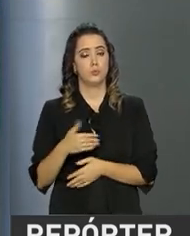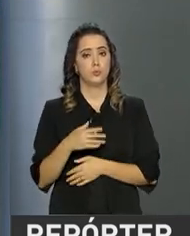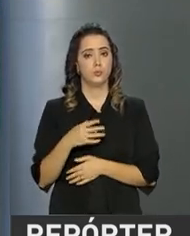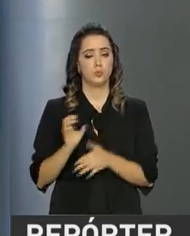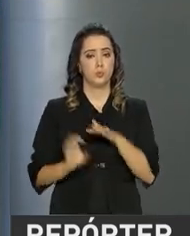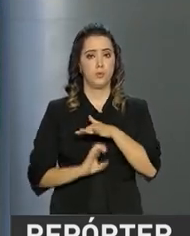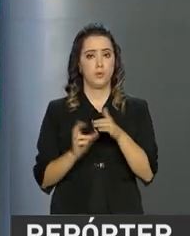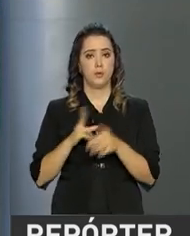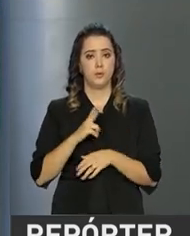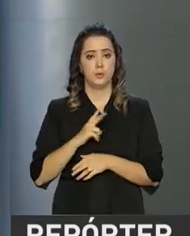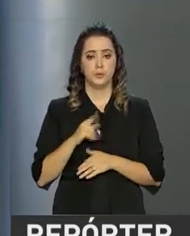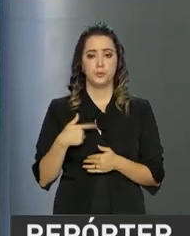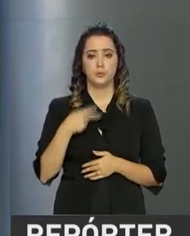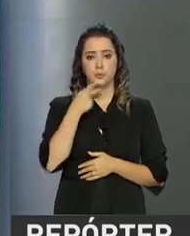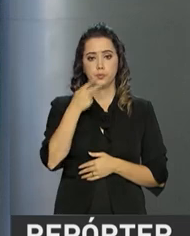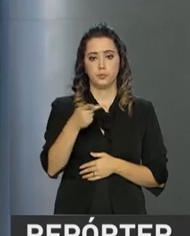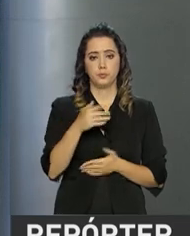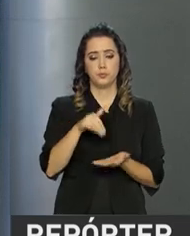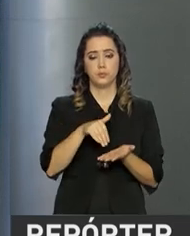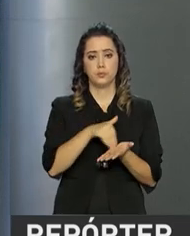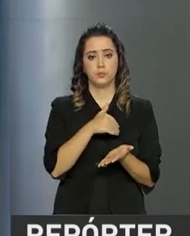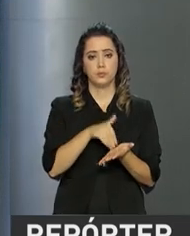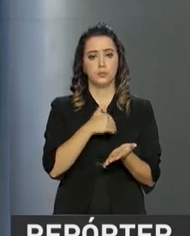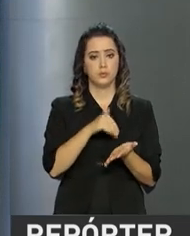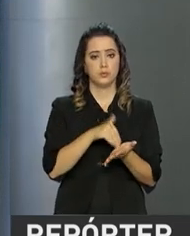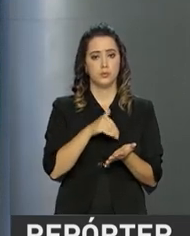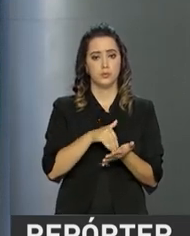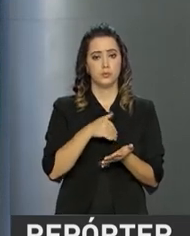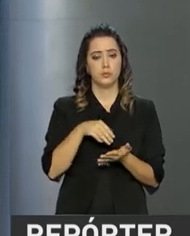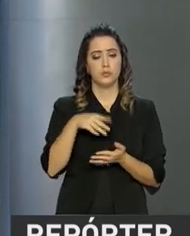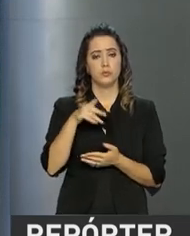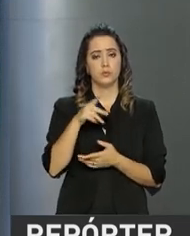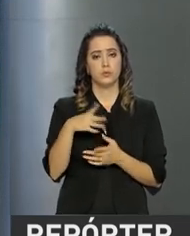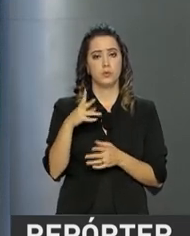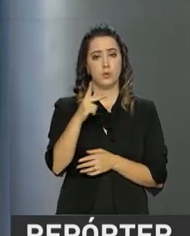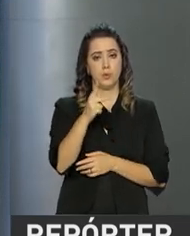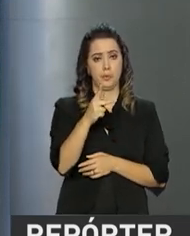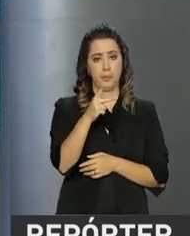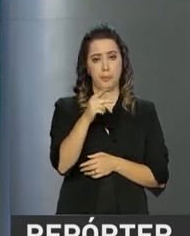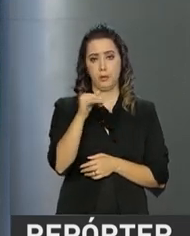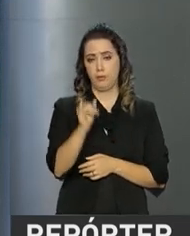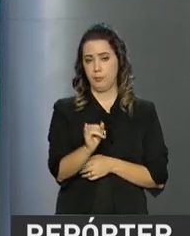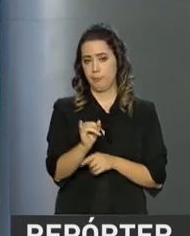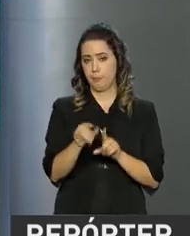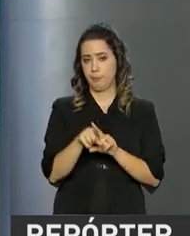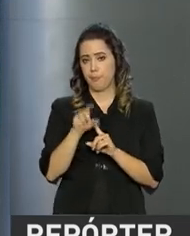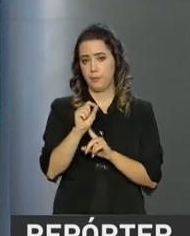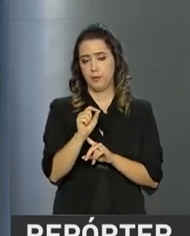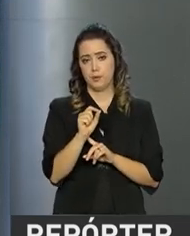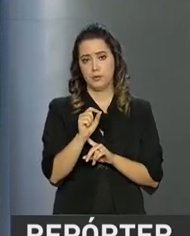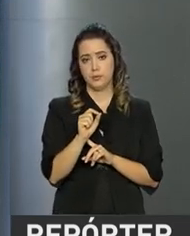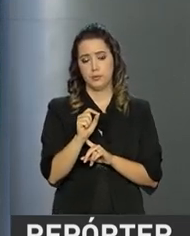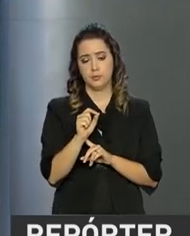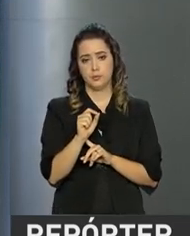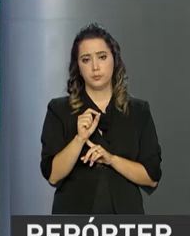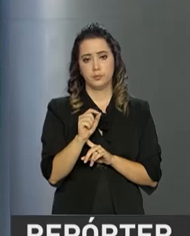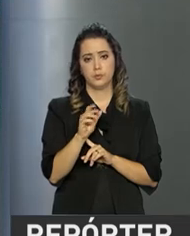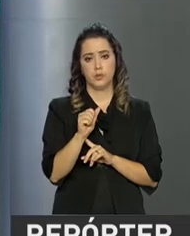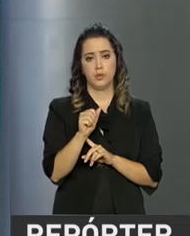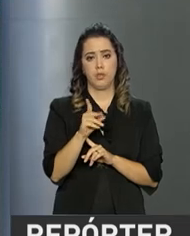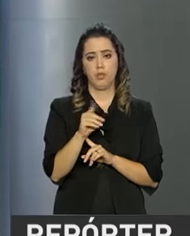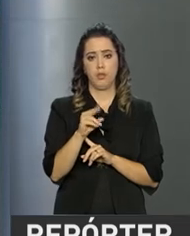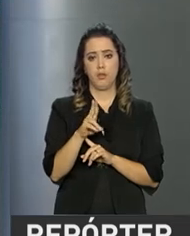falei com o secretário da Secretaria Especial do Programa de Parcerias de Investimentos da Presidência da República,